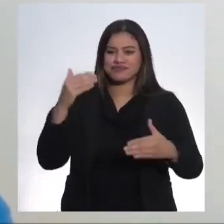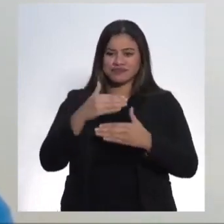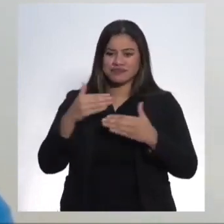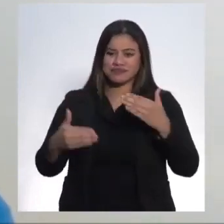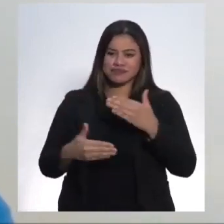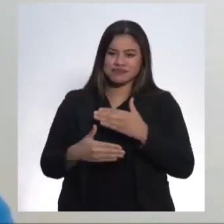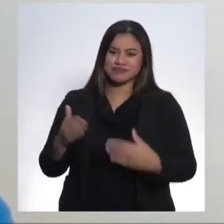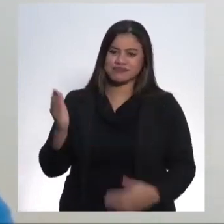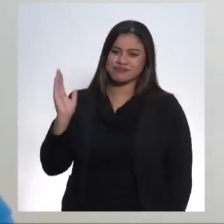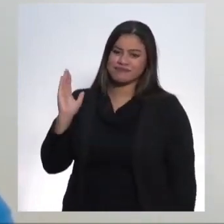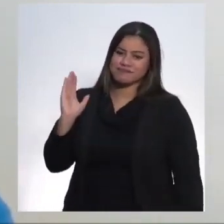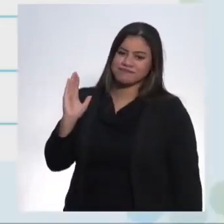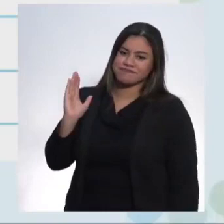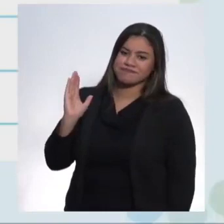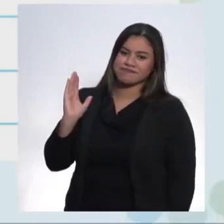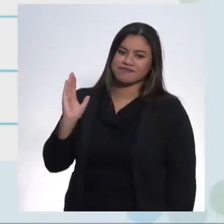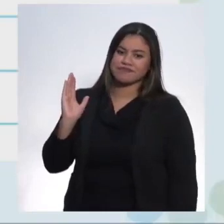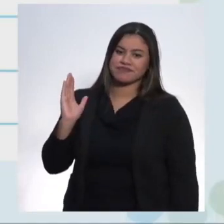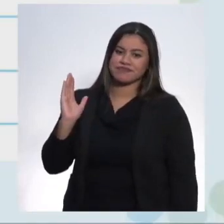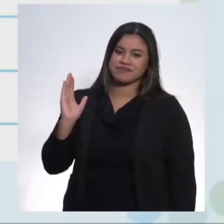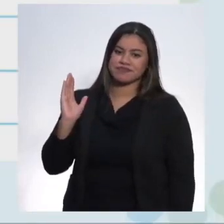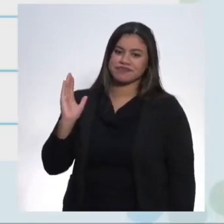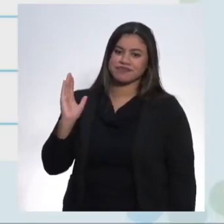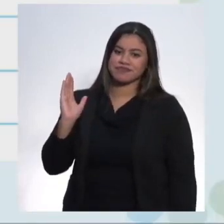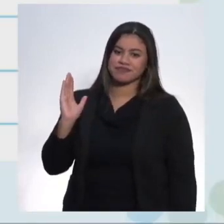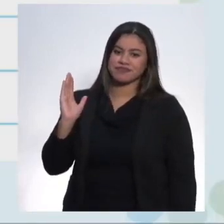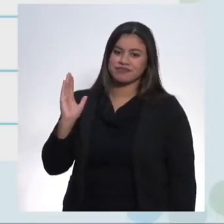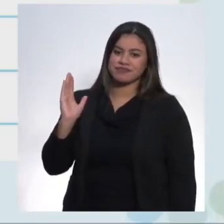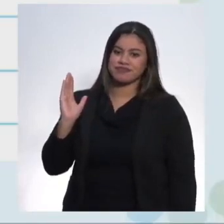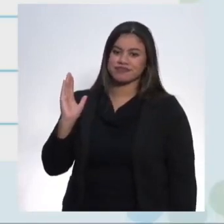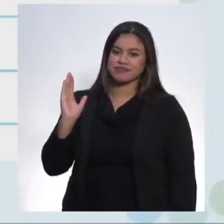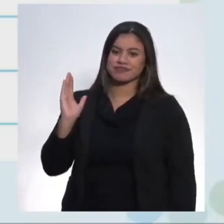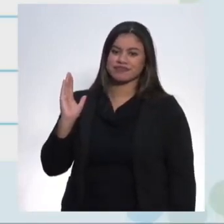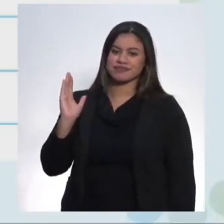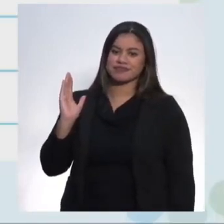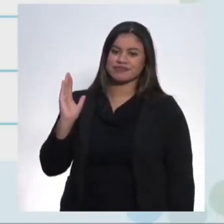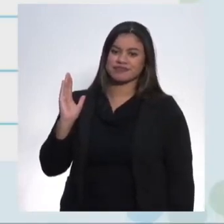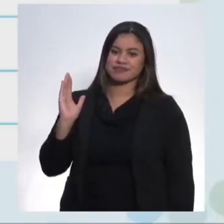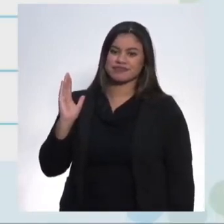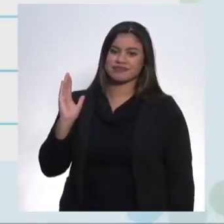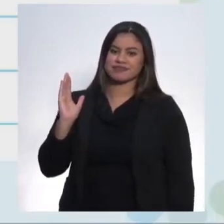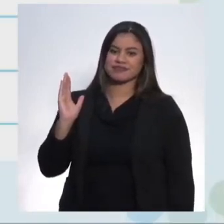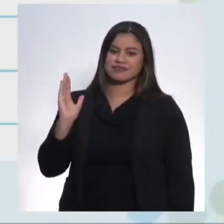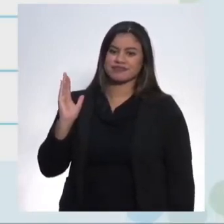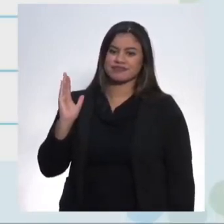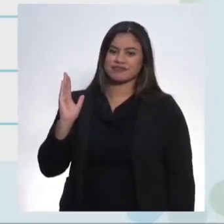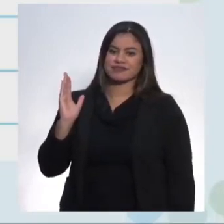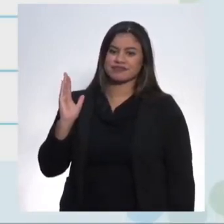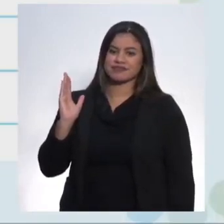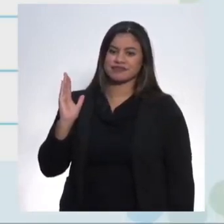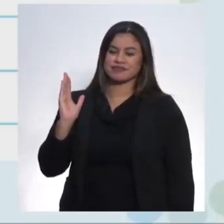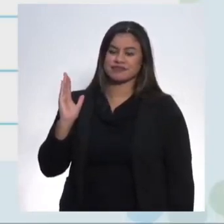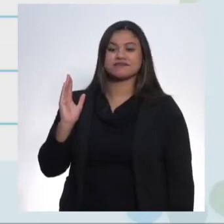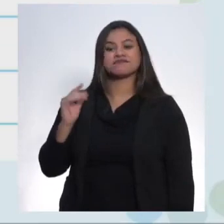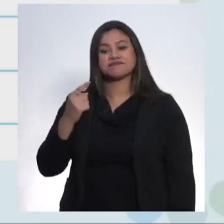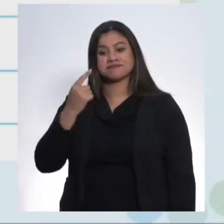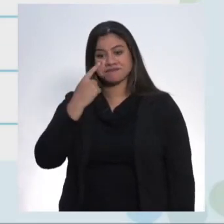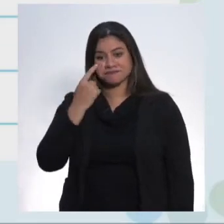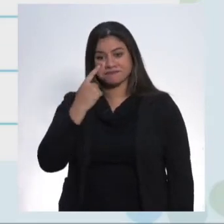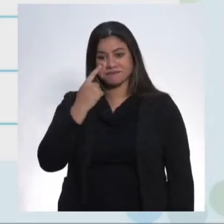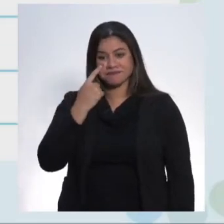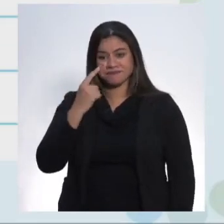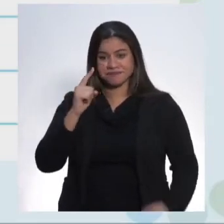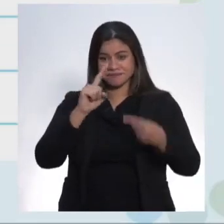vocês a pensar nessa parte de criando uma persona. Então, façam